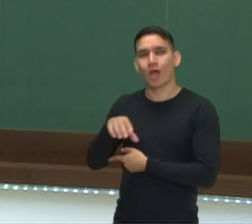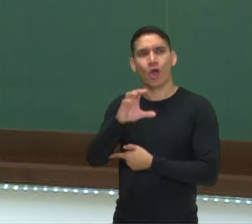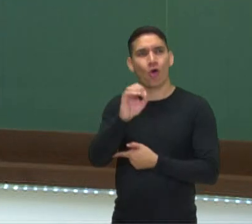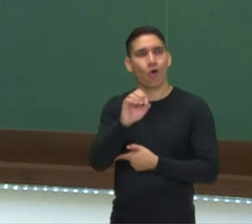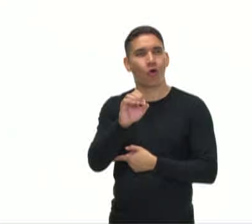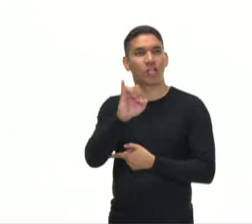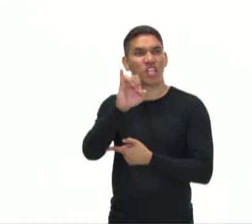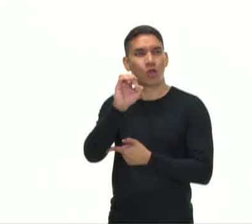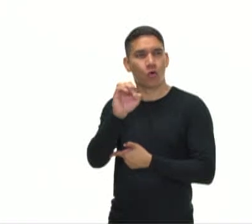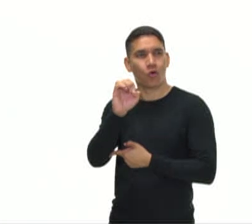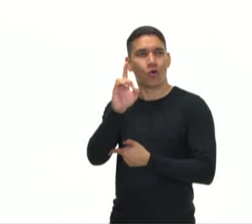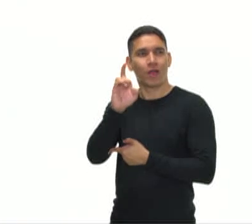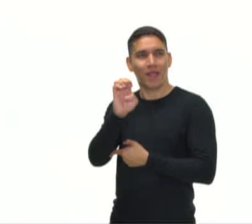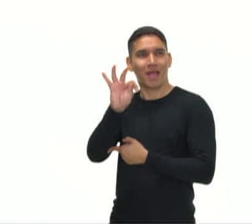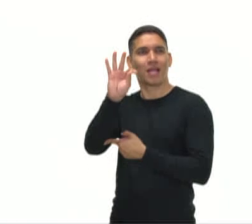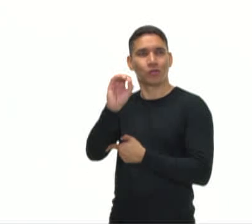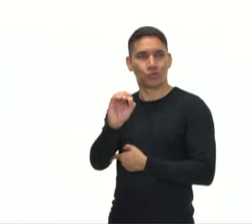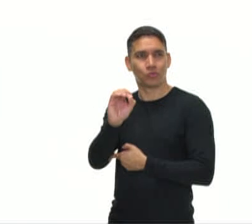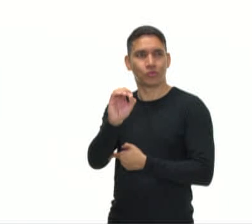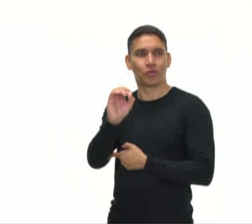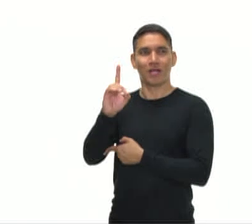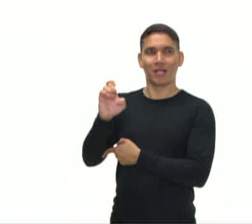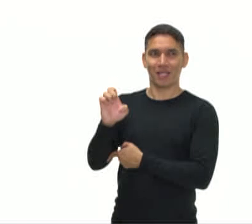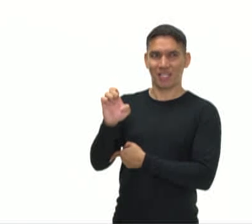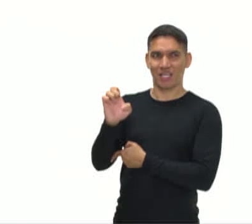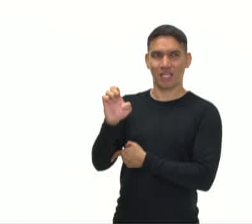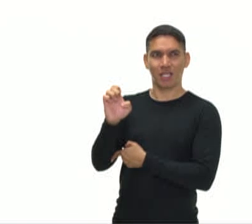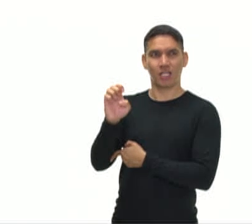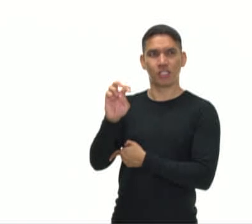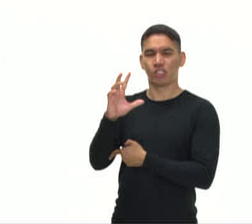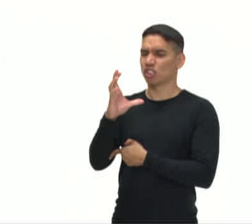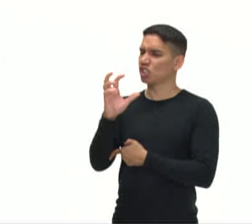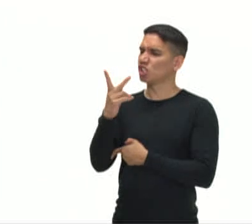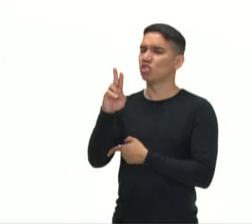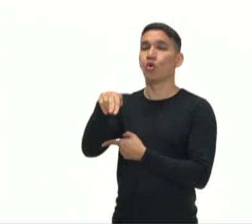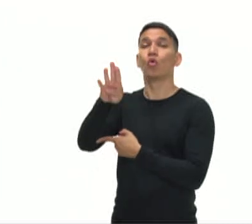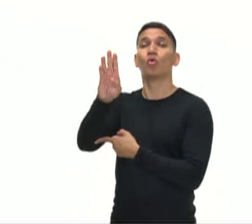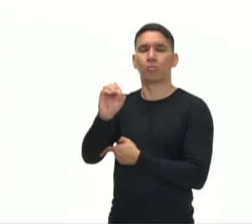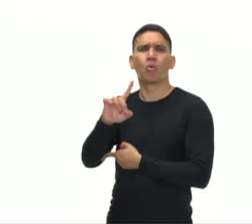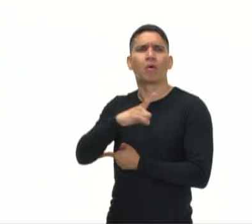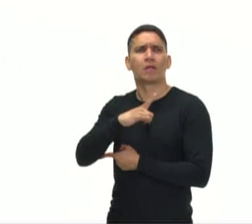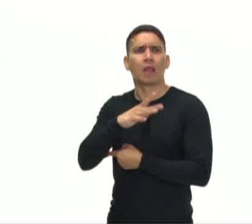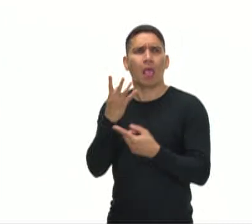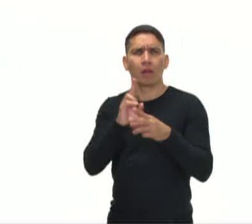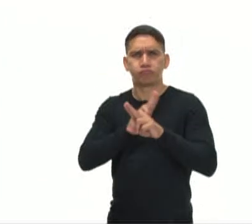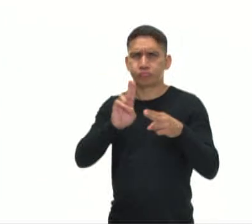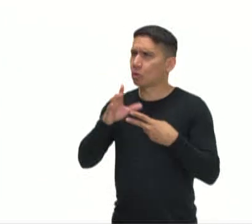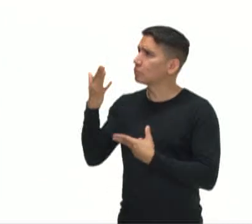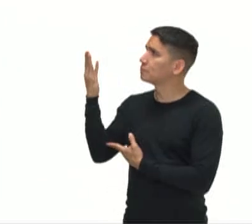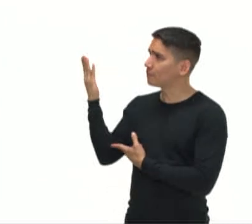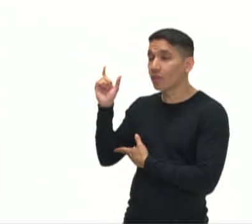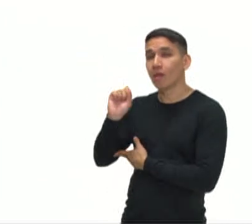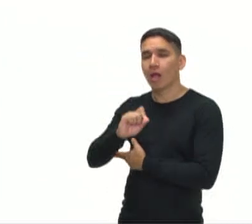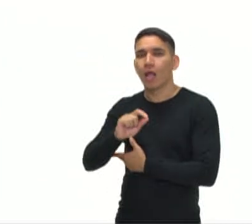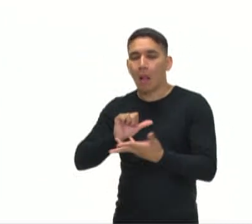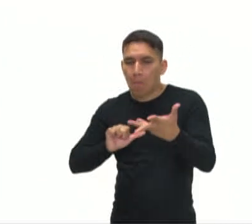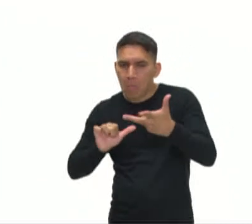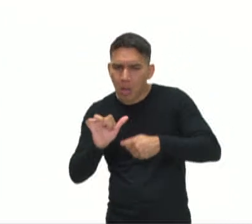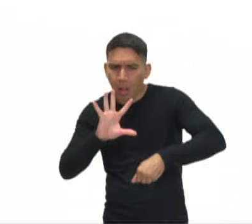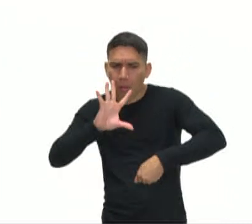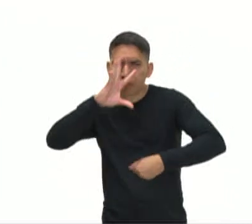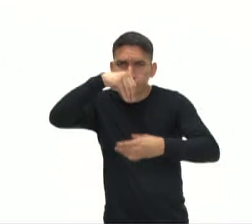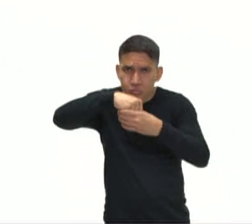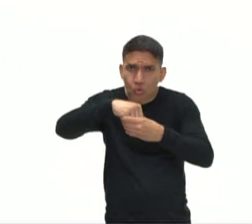de chumbo. A reação entre o nitrato de chumbo 2 e o iodeto de potássio origina um composto sólido e insolúvel em